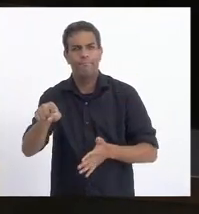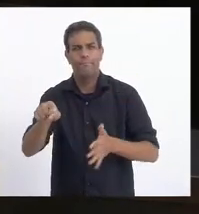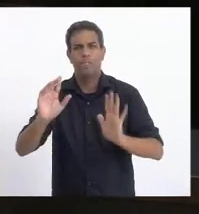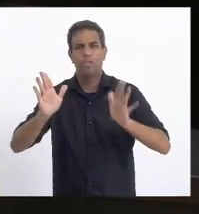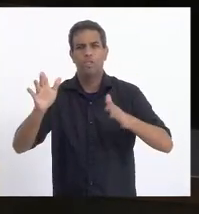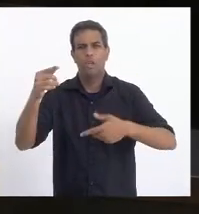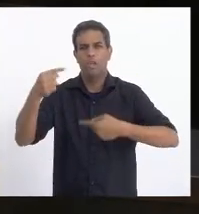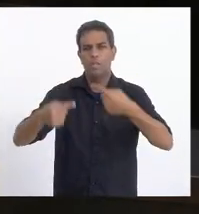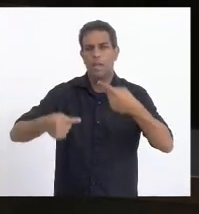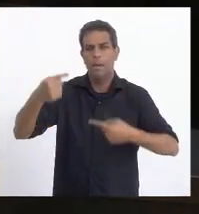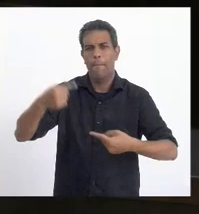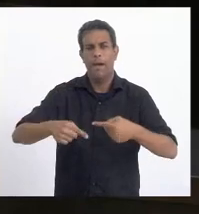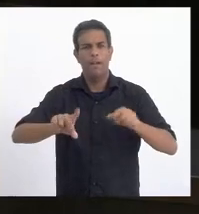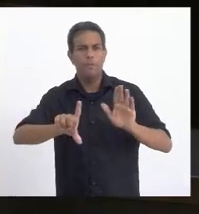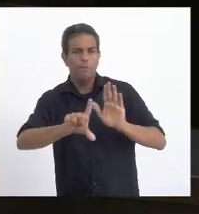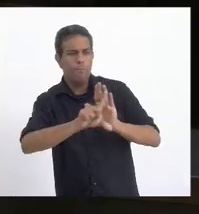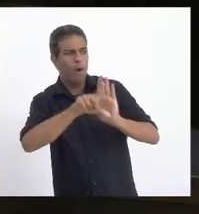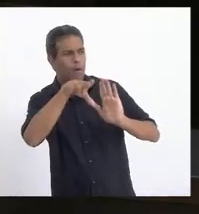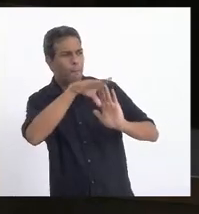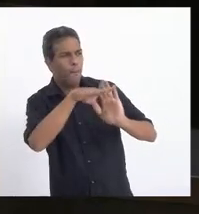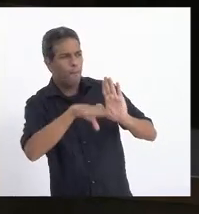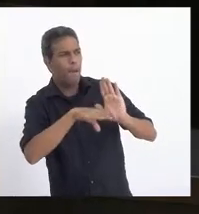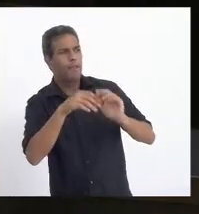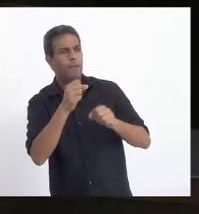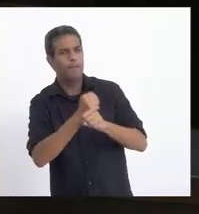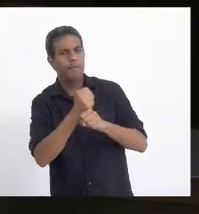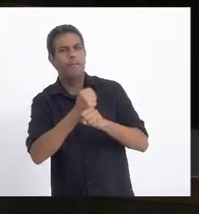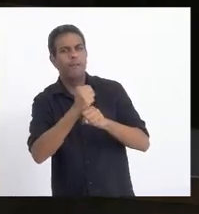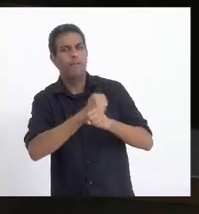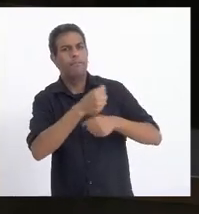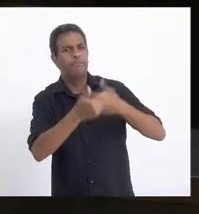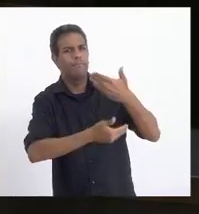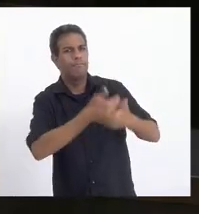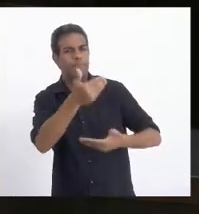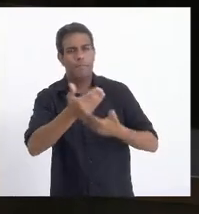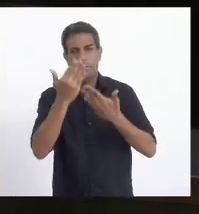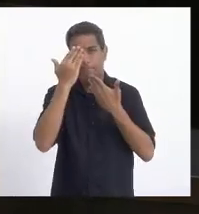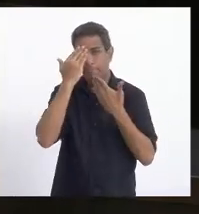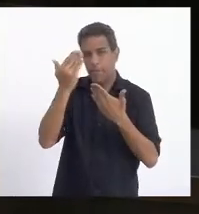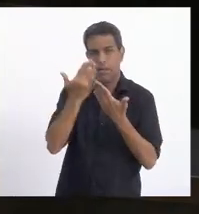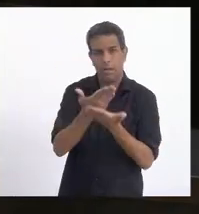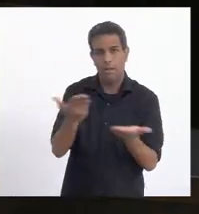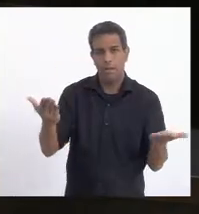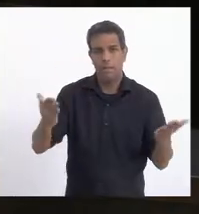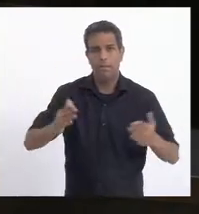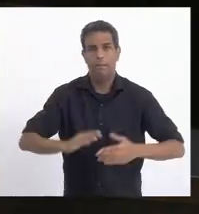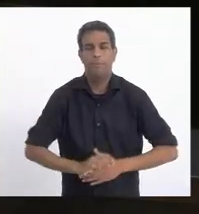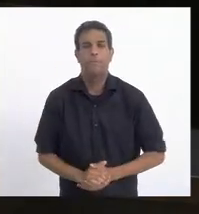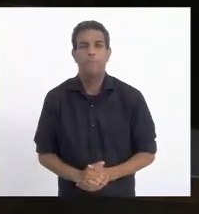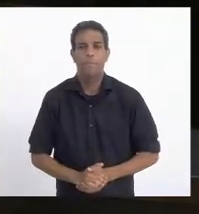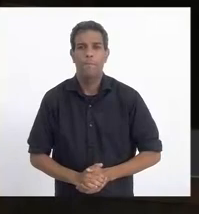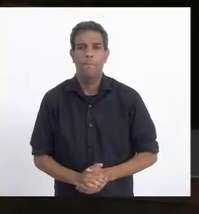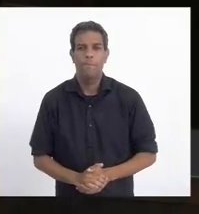já entregou muito para a polícia mas a gente ainda tem um ano para entregar muito mais obrigado a todos